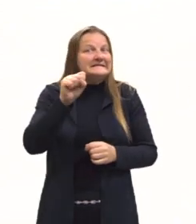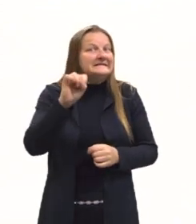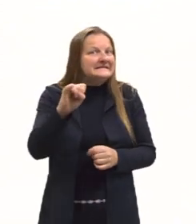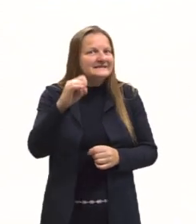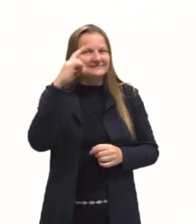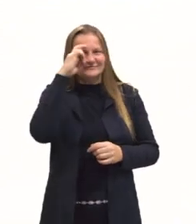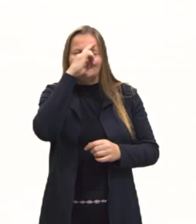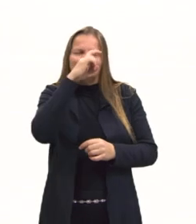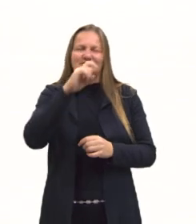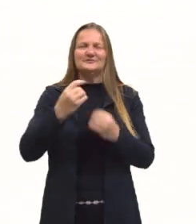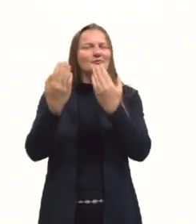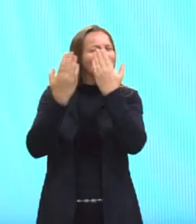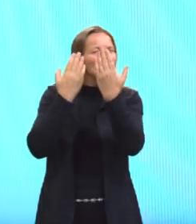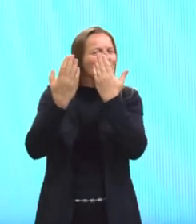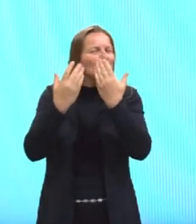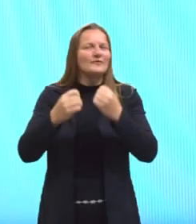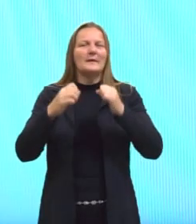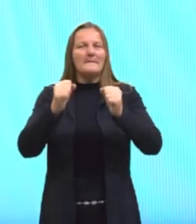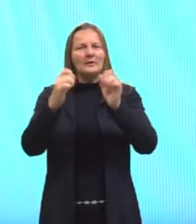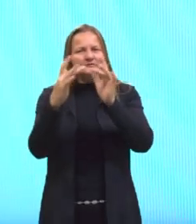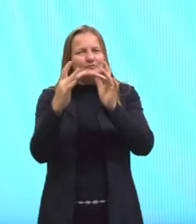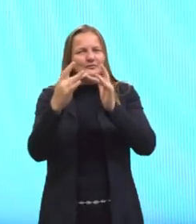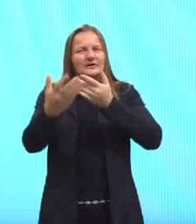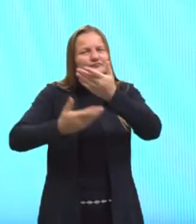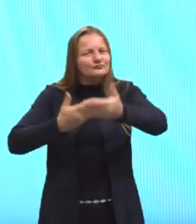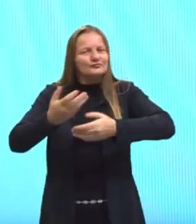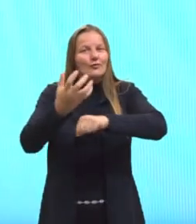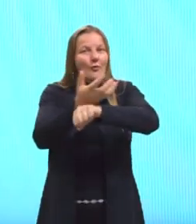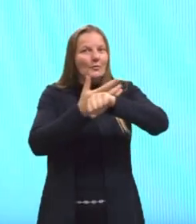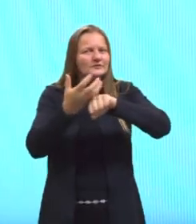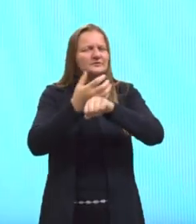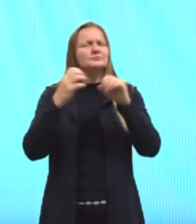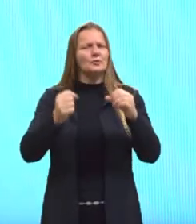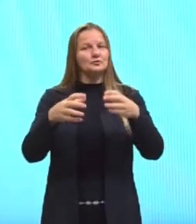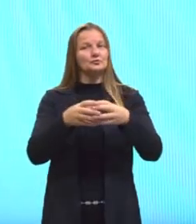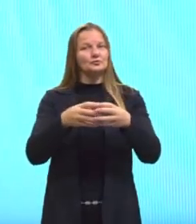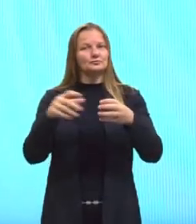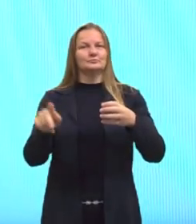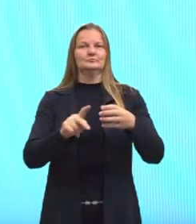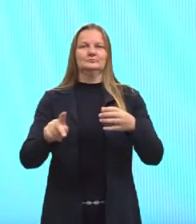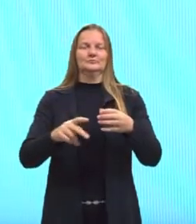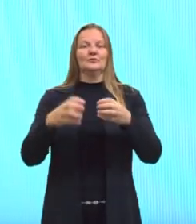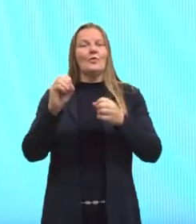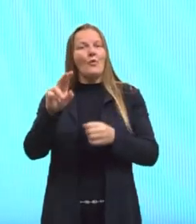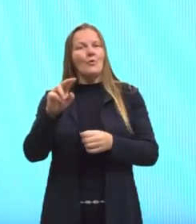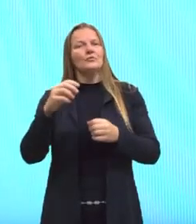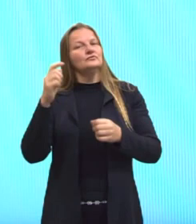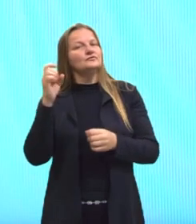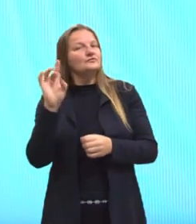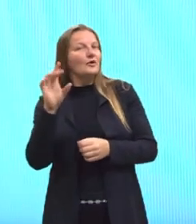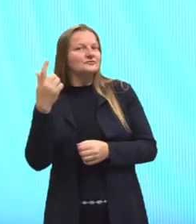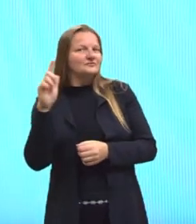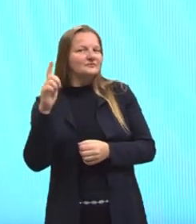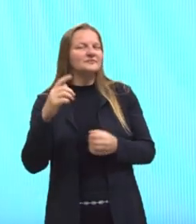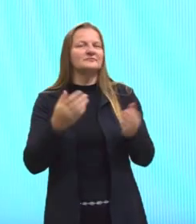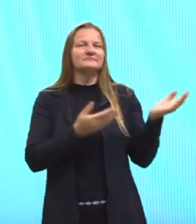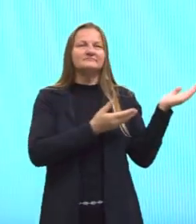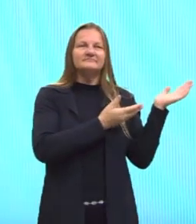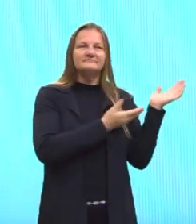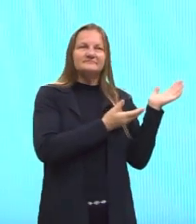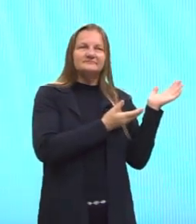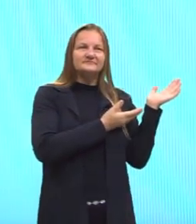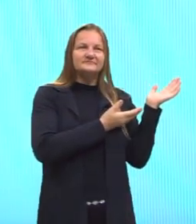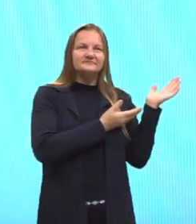alguma coisa e relacionado a alguma matéria que tu não entendeu mais específica entre em contato aí com esse